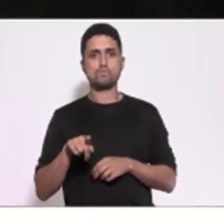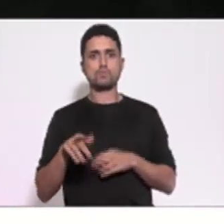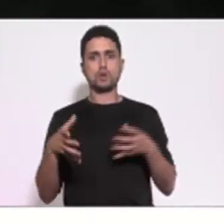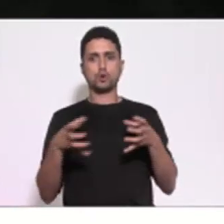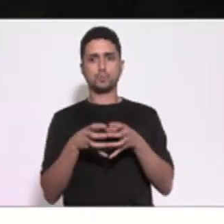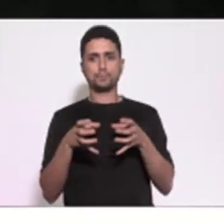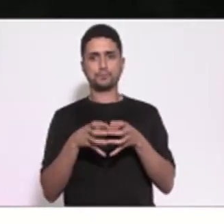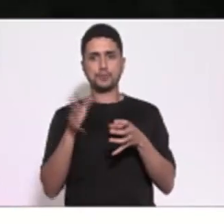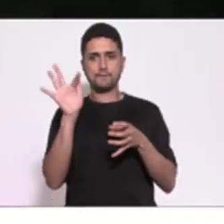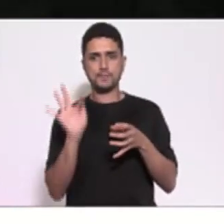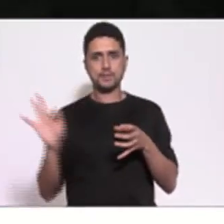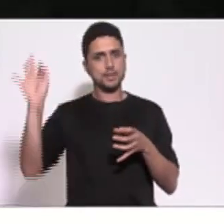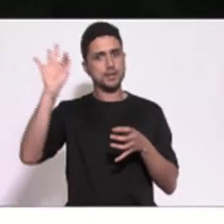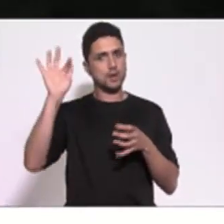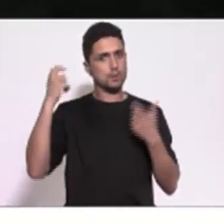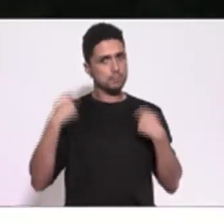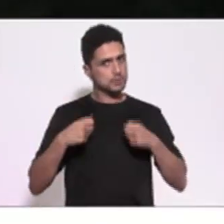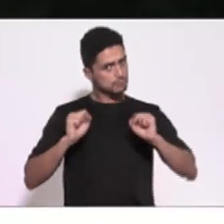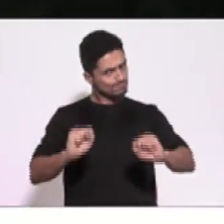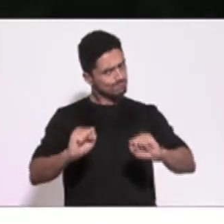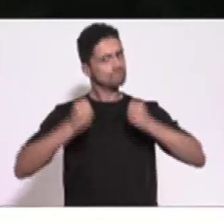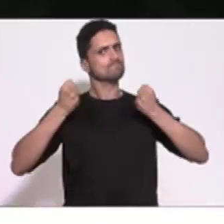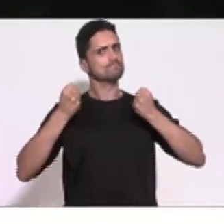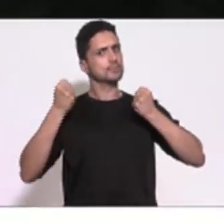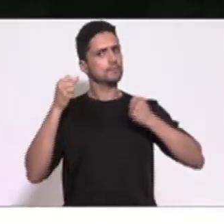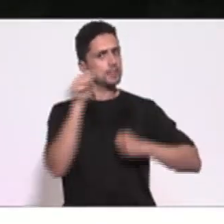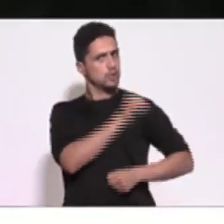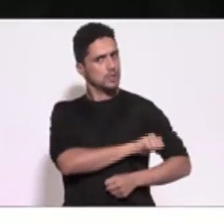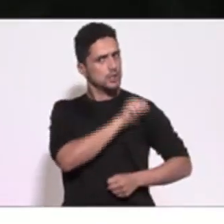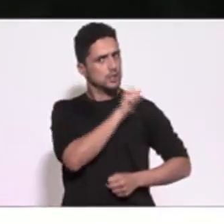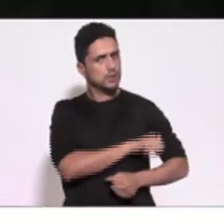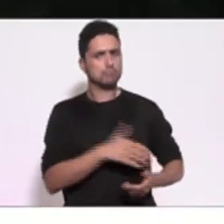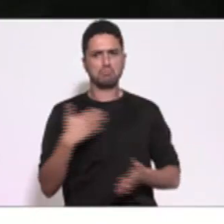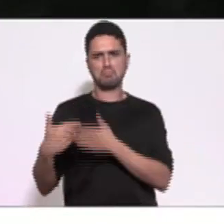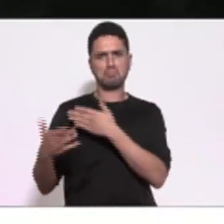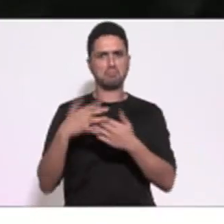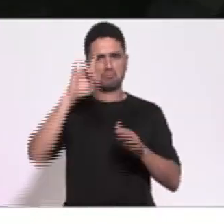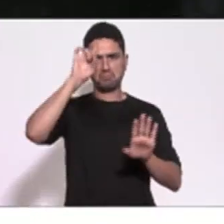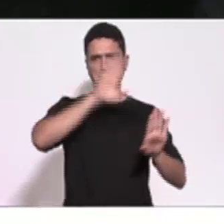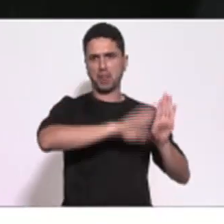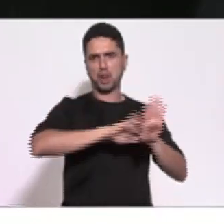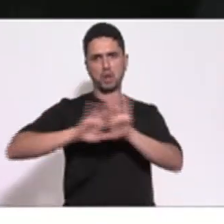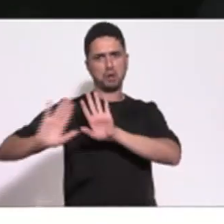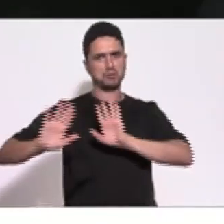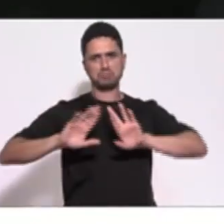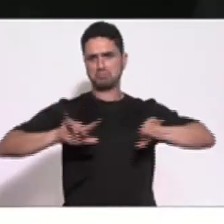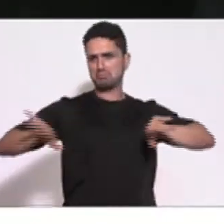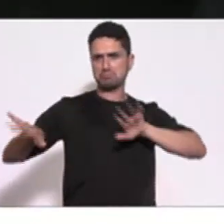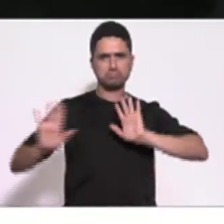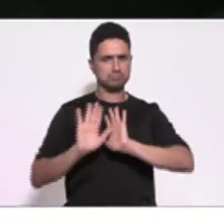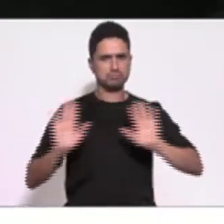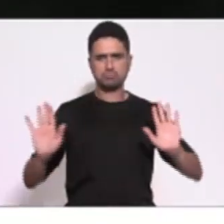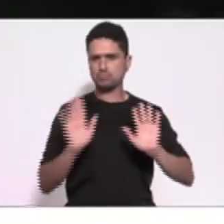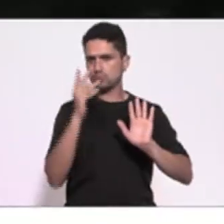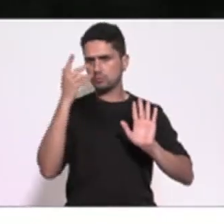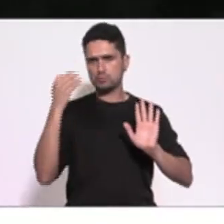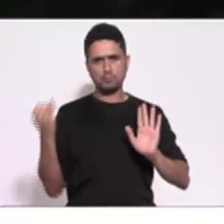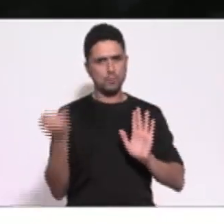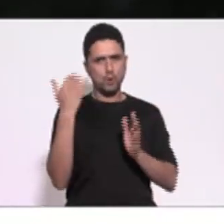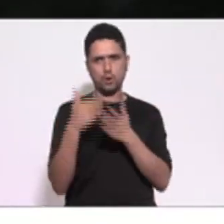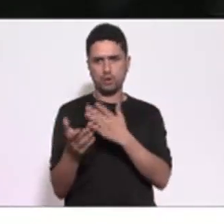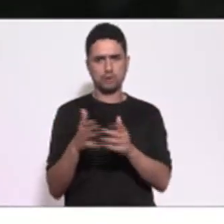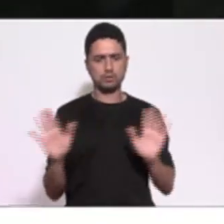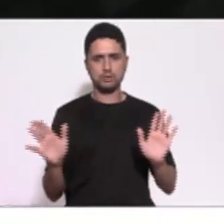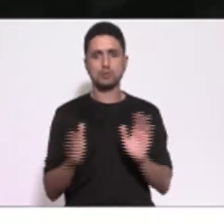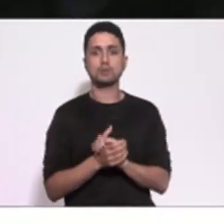Nós precisamos de uma bancada federal que defenda os interesses do Rio de Janeiro. Independente de diferenças ideológicas partidárias, nós precisamos de uma bancada